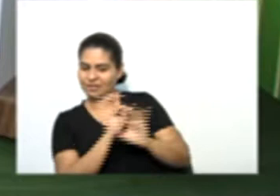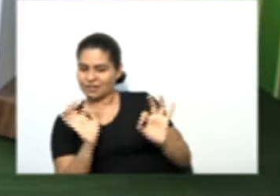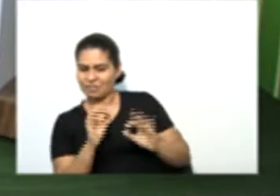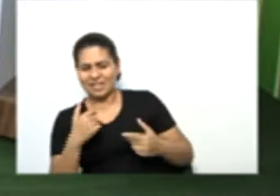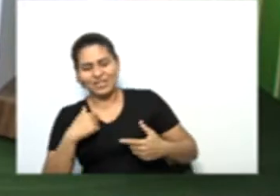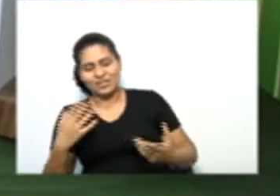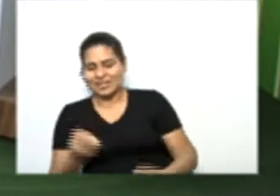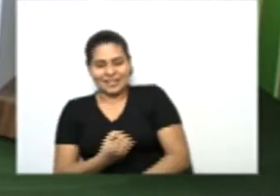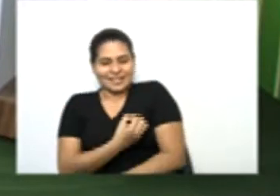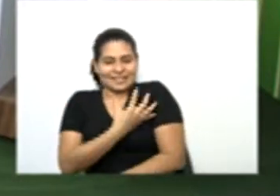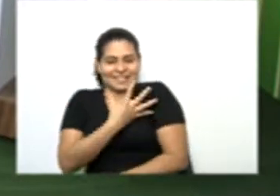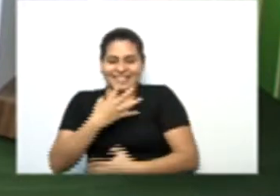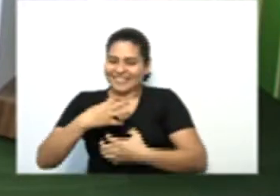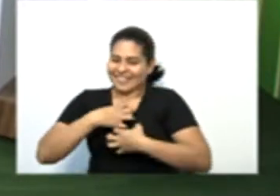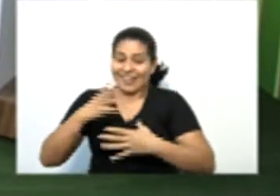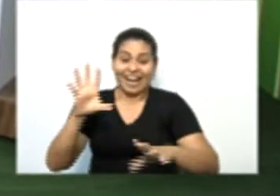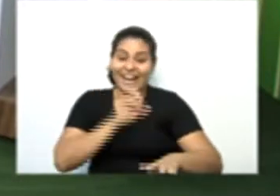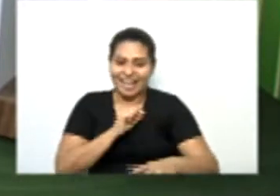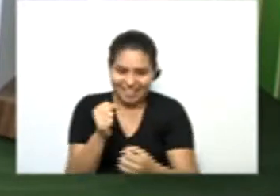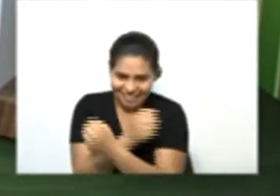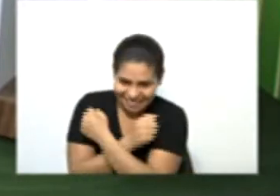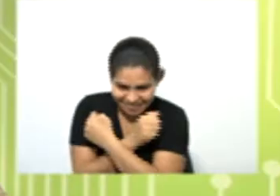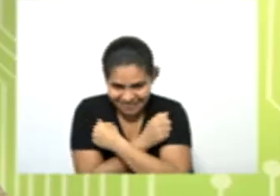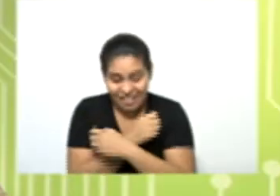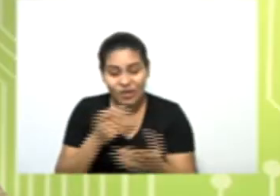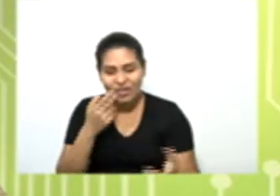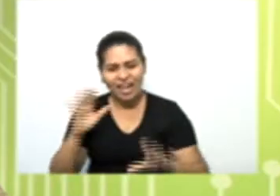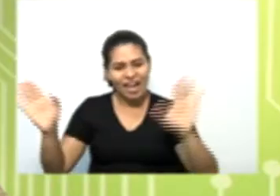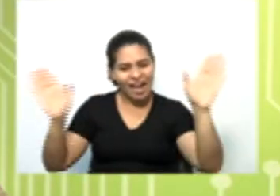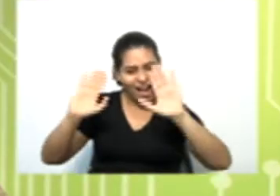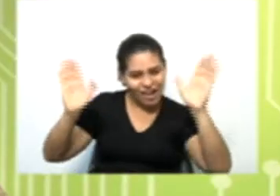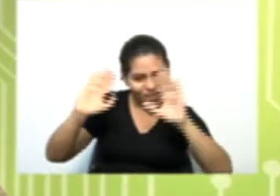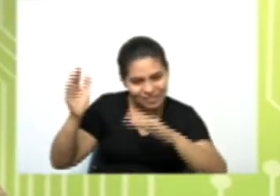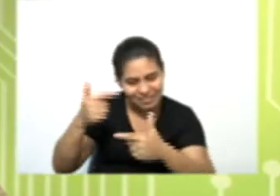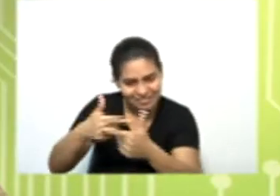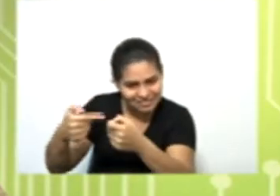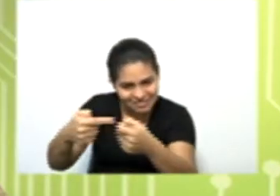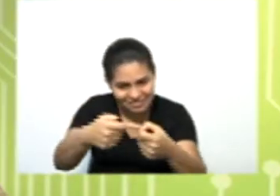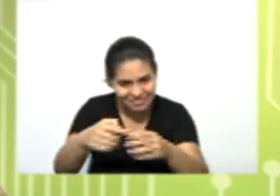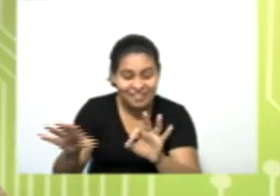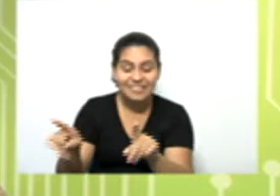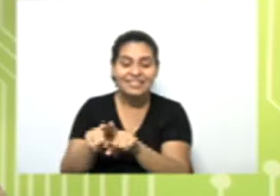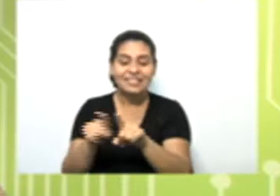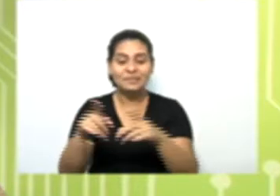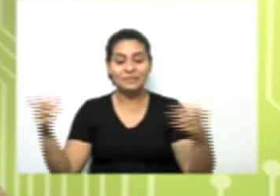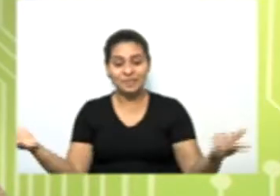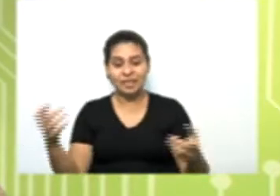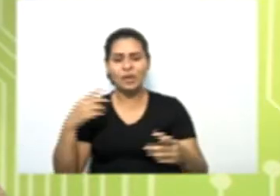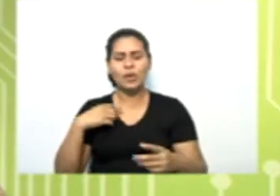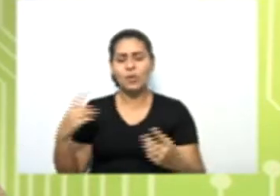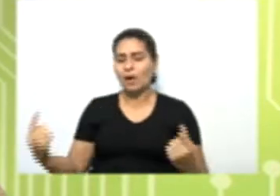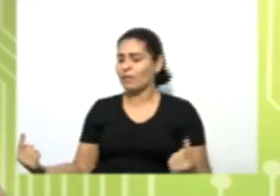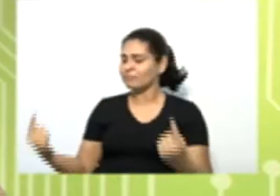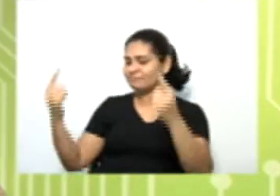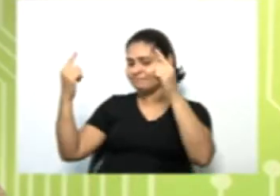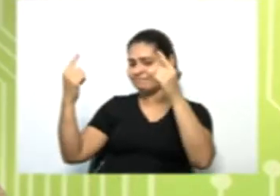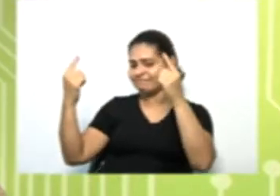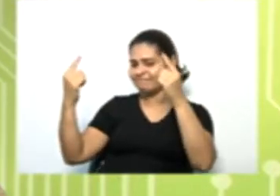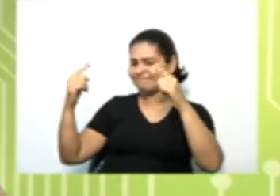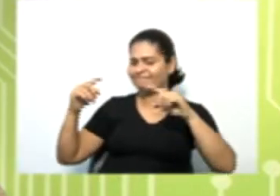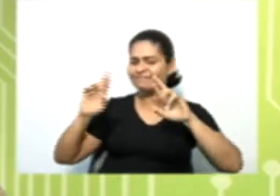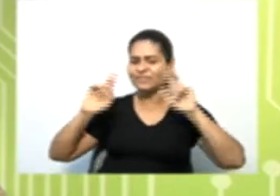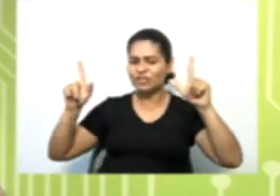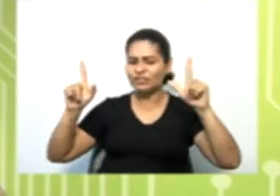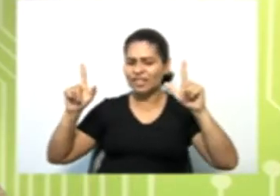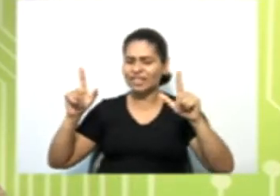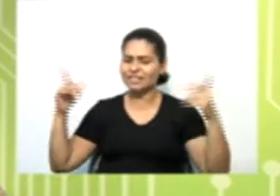sou uma pessoa um pouco emotiva, eu confesso, né? Então eu quero mandar um alô para algumas cidades aí, tá bom? Então qual a diferença entre eu e o professor Gilberto